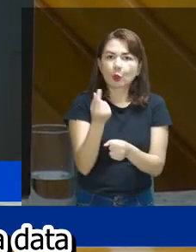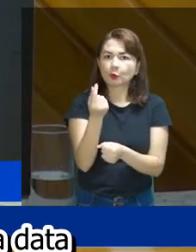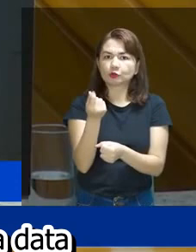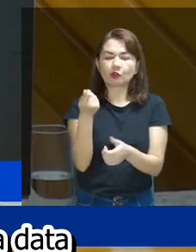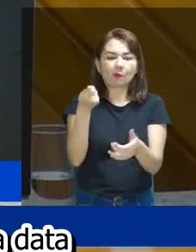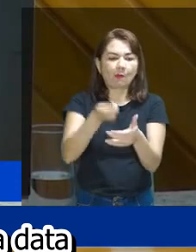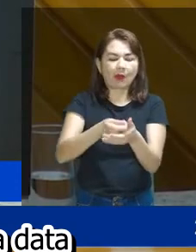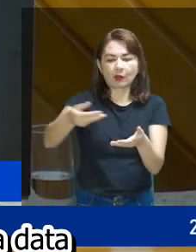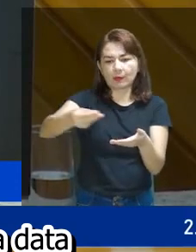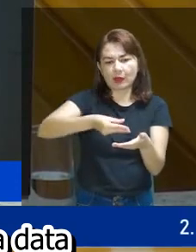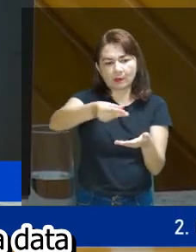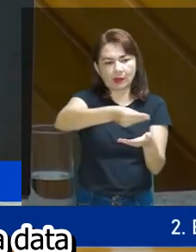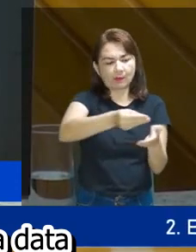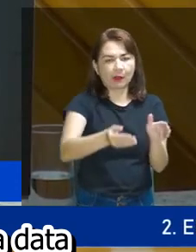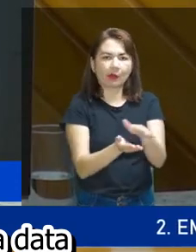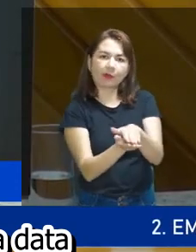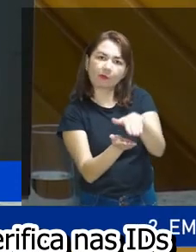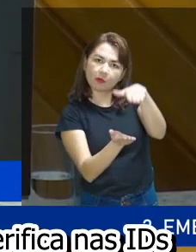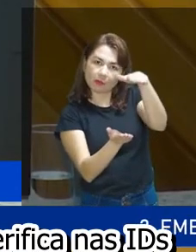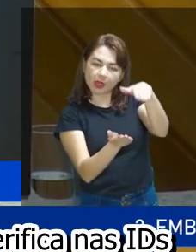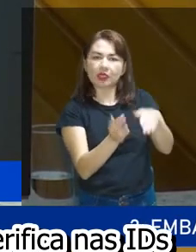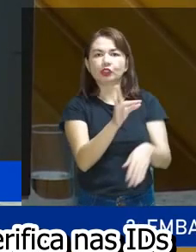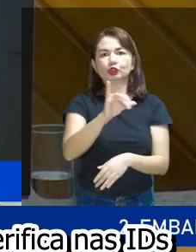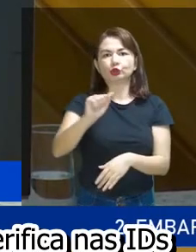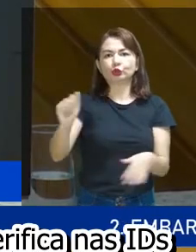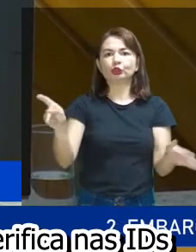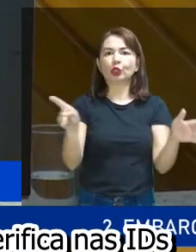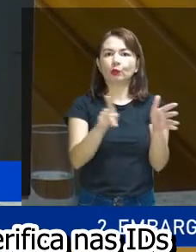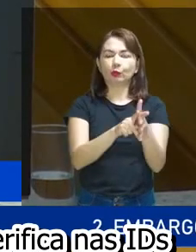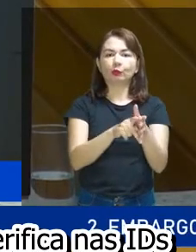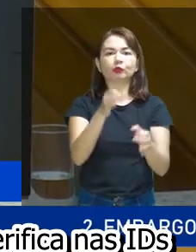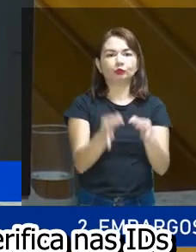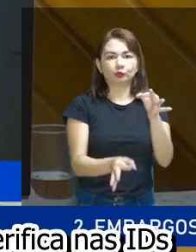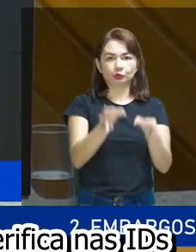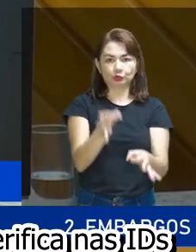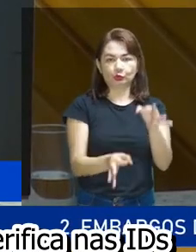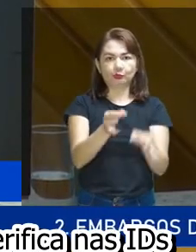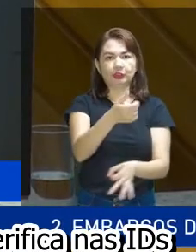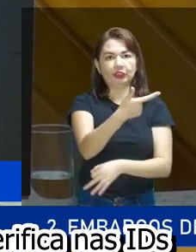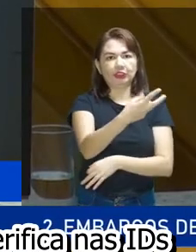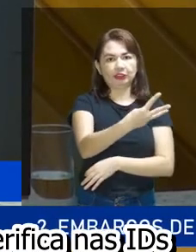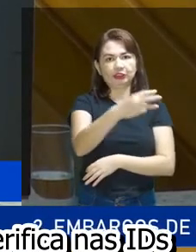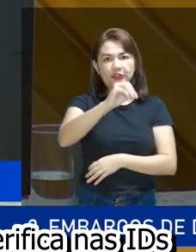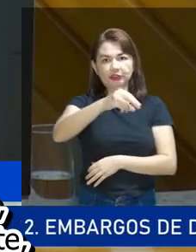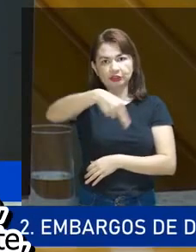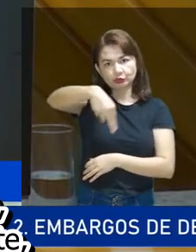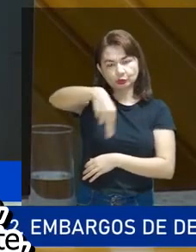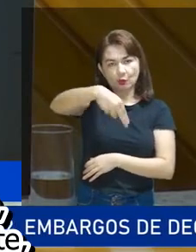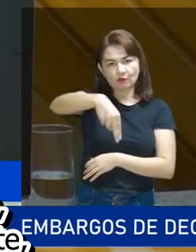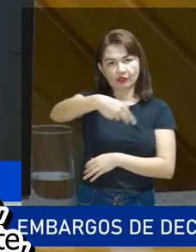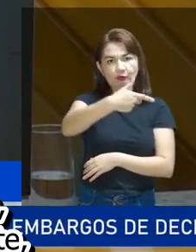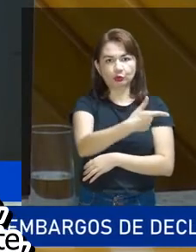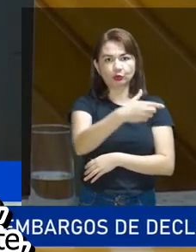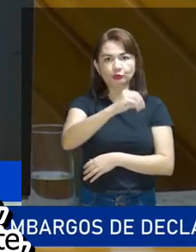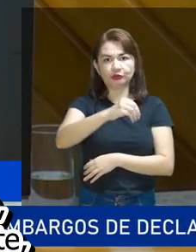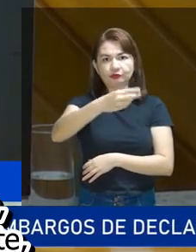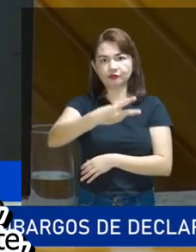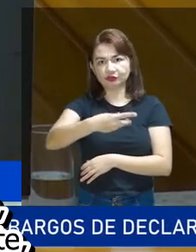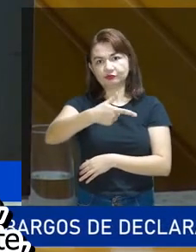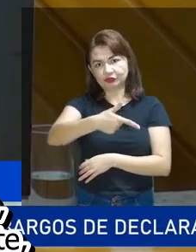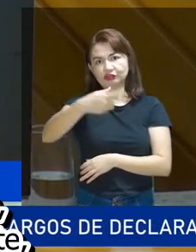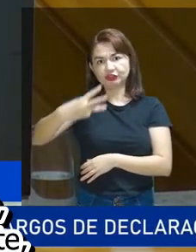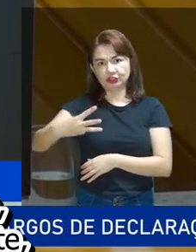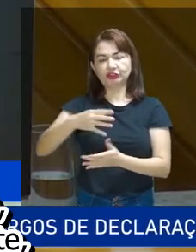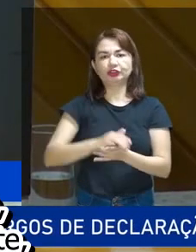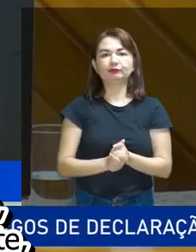contas retificadora na data do julgamento do feito, em 30 de 11 de 2023, conforme